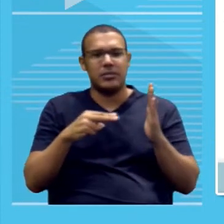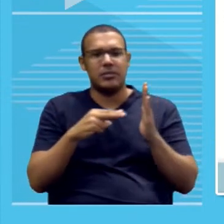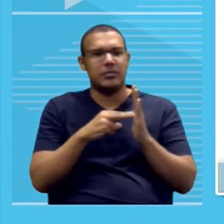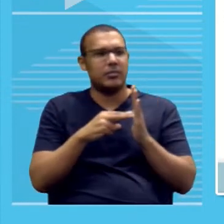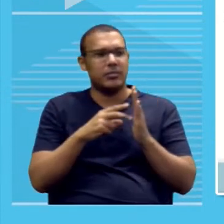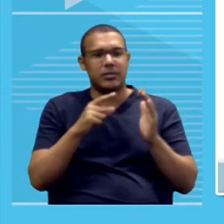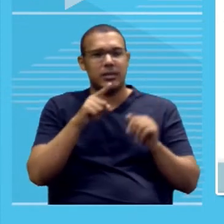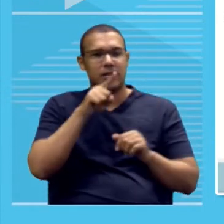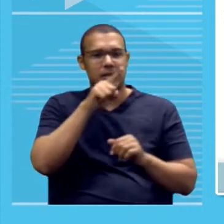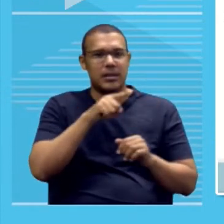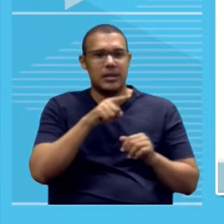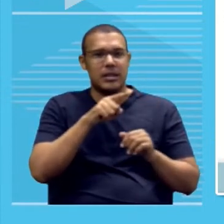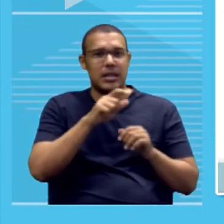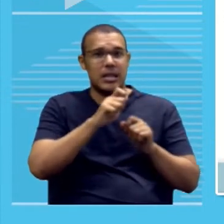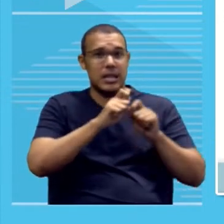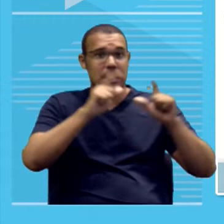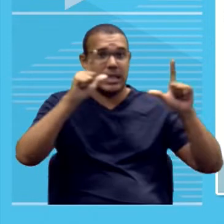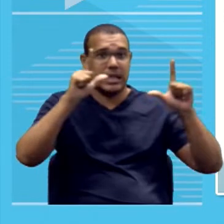ficar